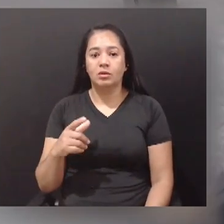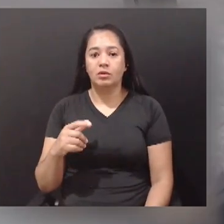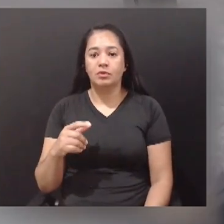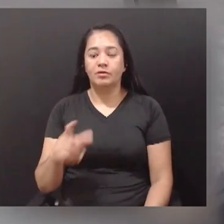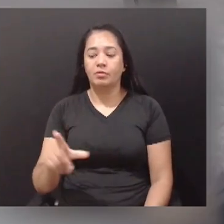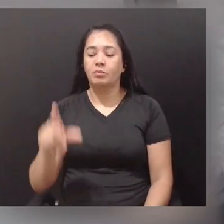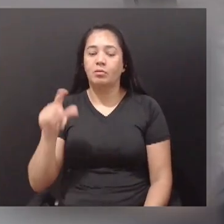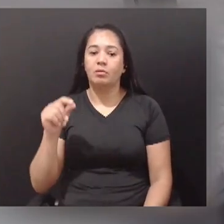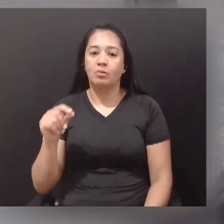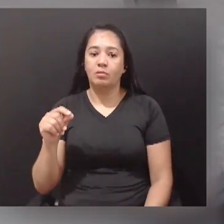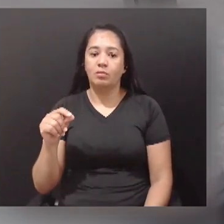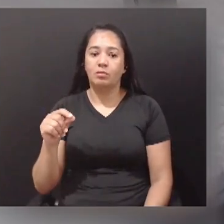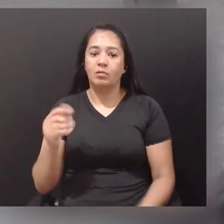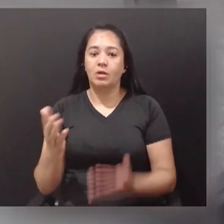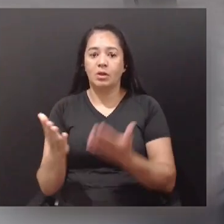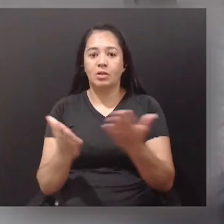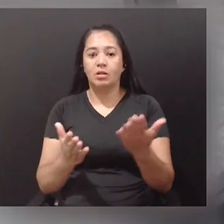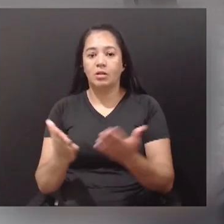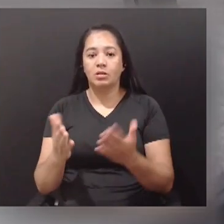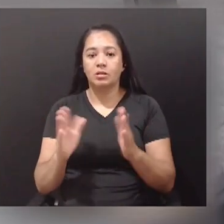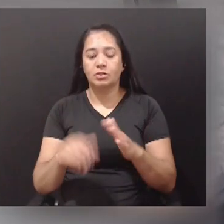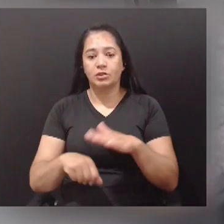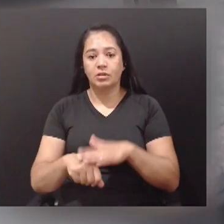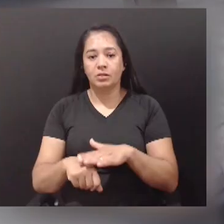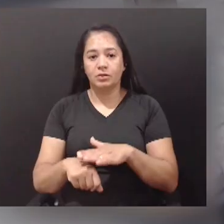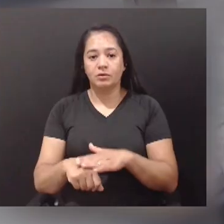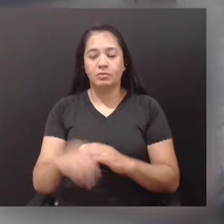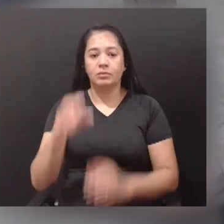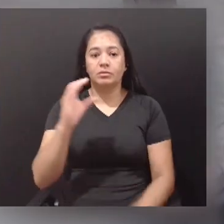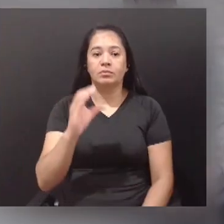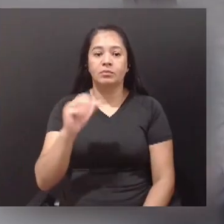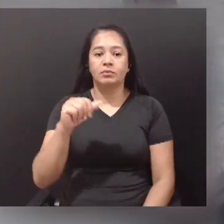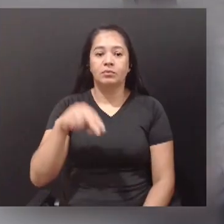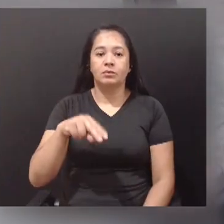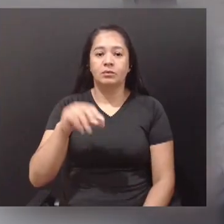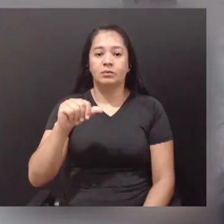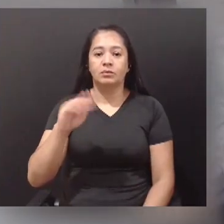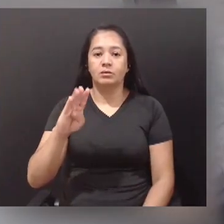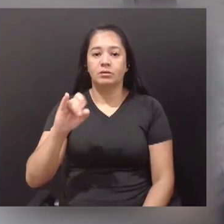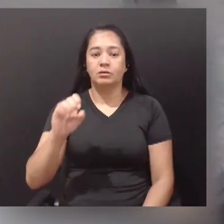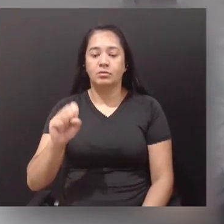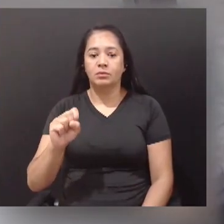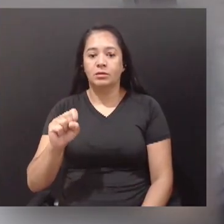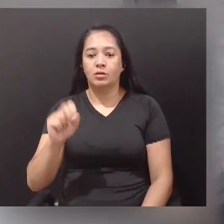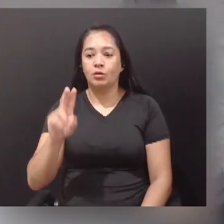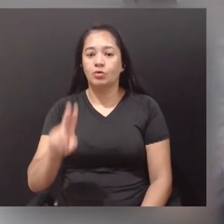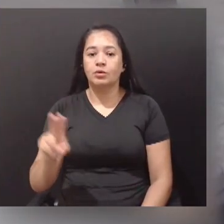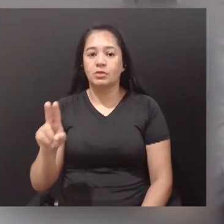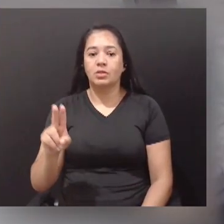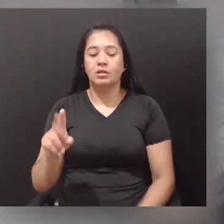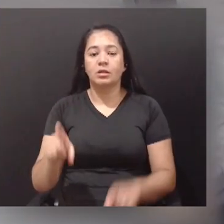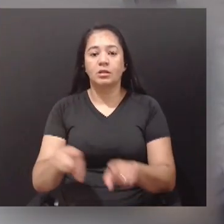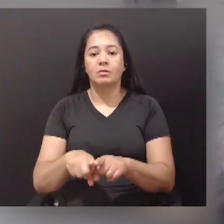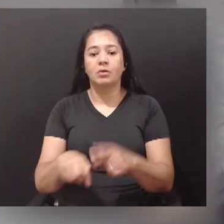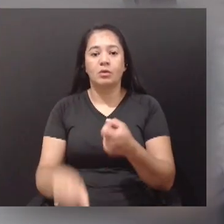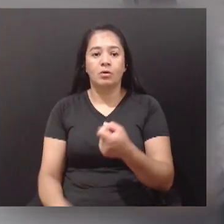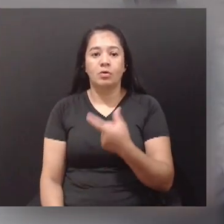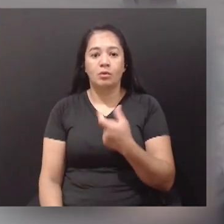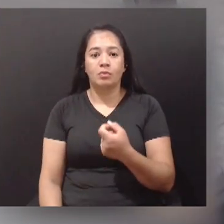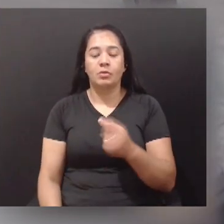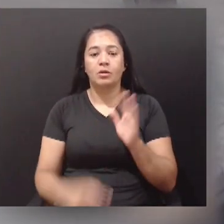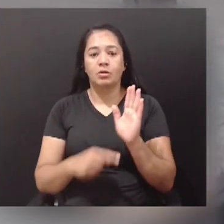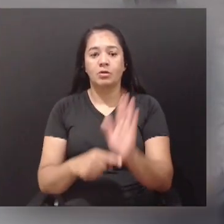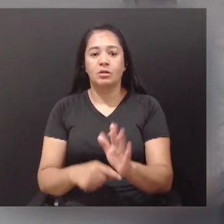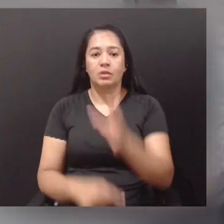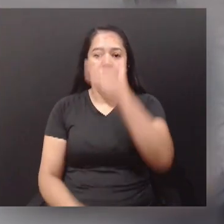alternativa aos tratamentos que elas já fazem. A cannabis hoje é utilizada inclusive como um medicamento auxiliar para as pessoas